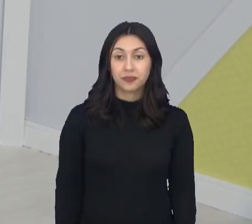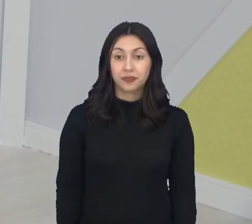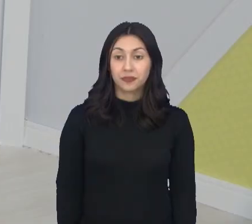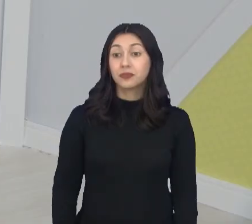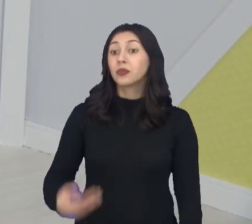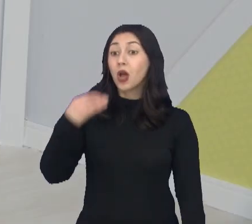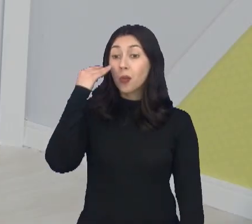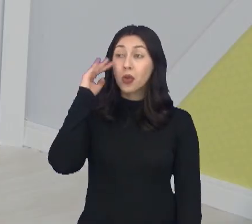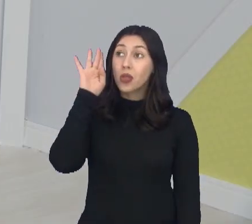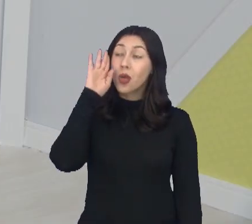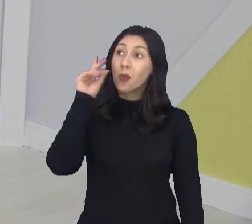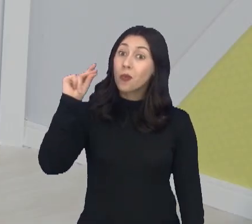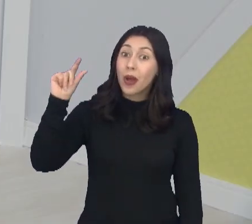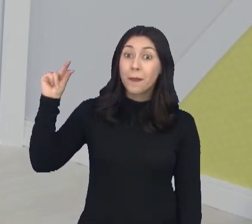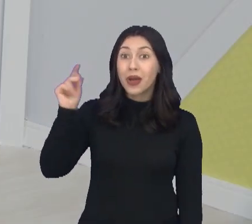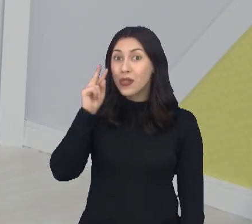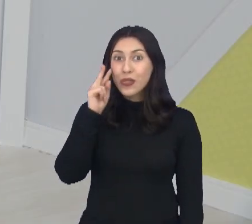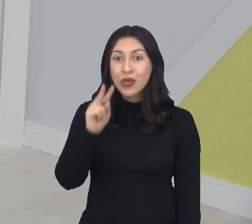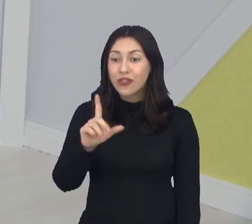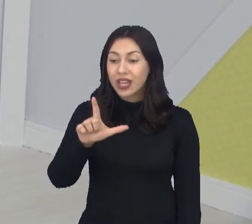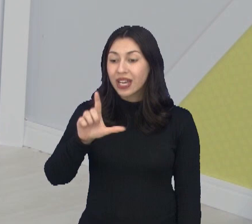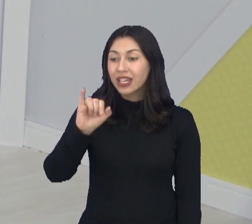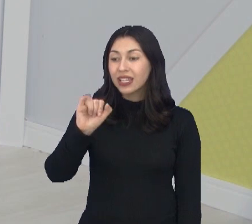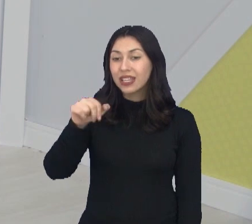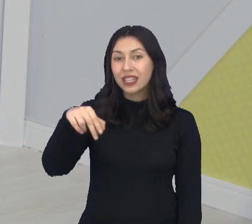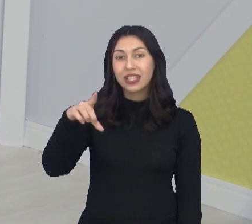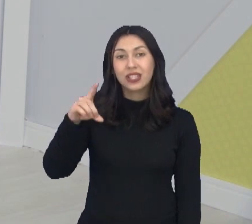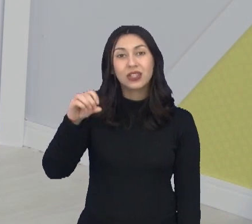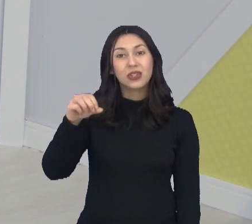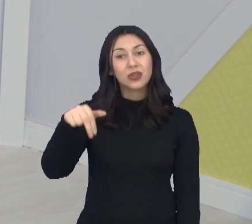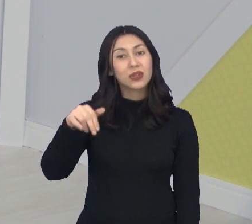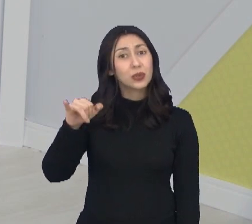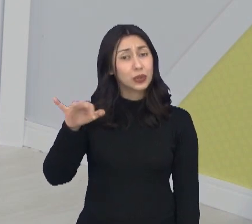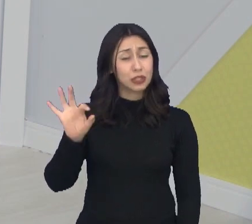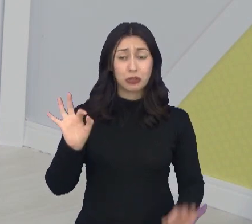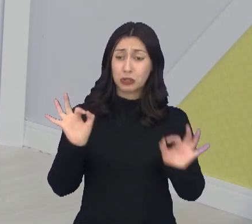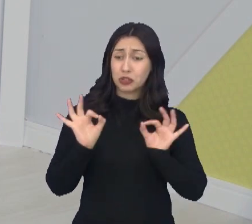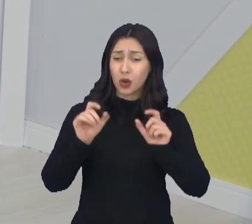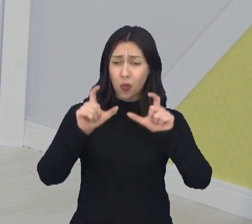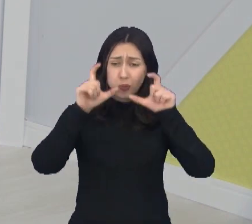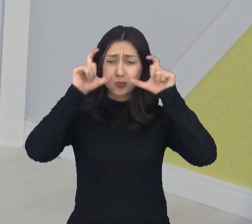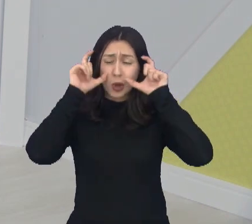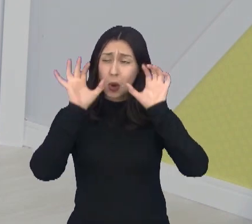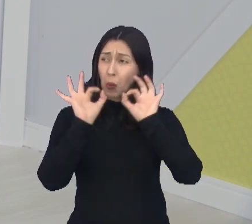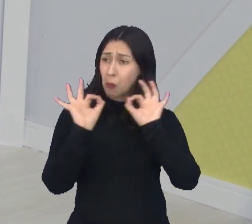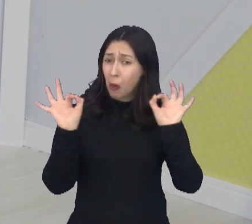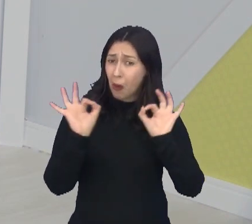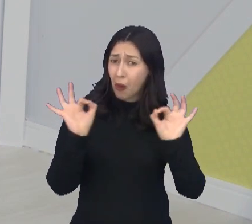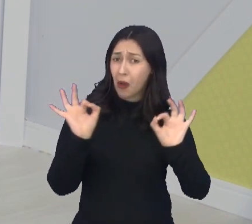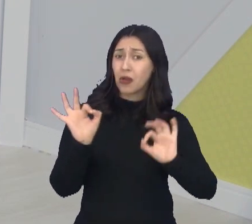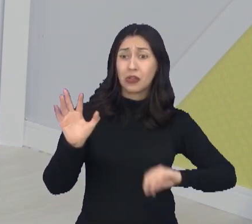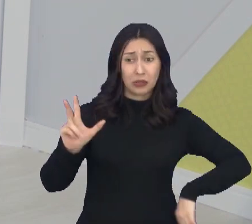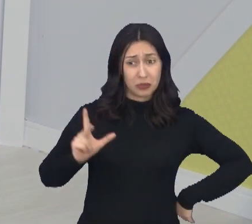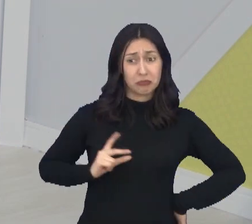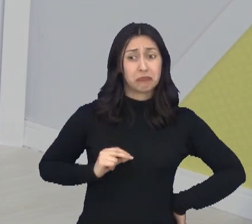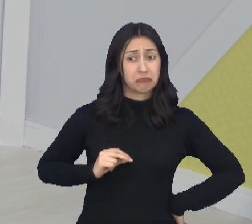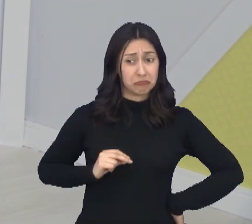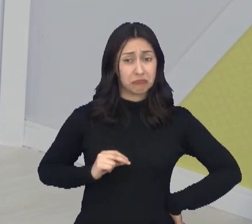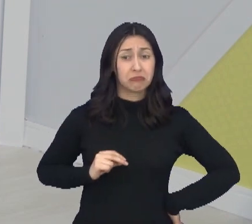Brunão, quanto tempo que eu não vi a Lindonice de Brito. Tava elegante a Lindonice com o oclão que eu vou falar pra você. Aquele oclão